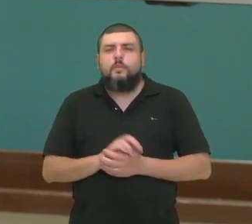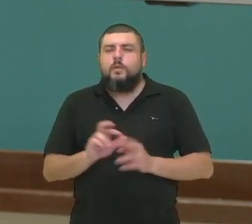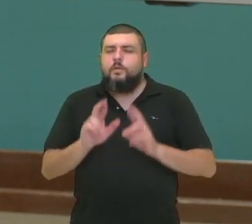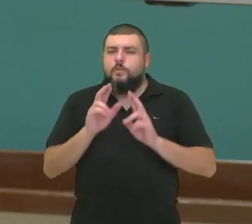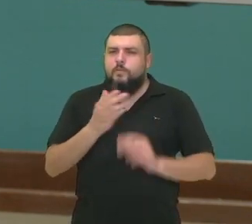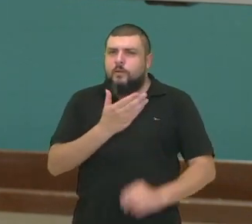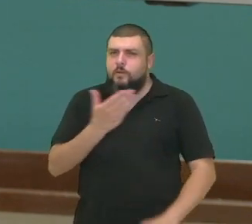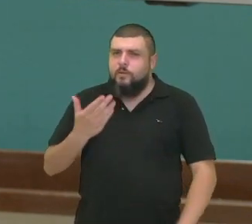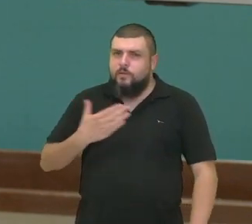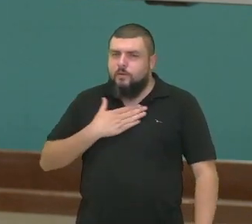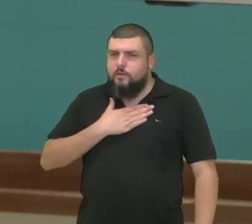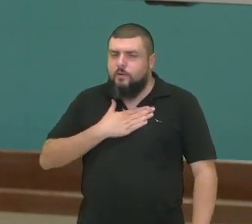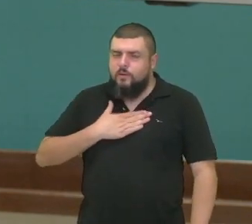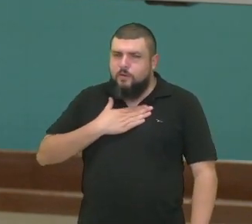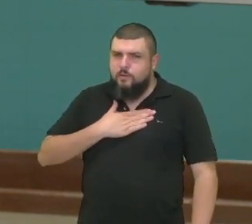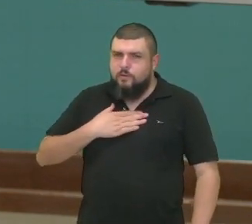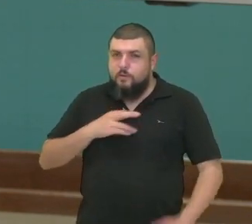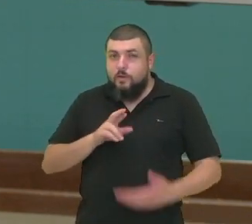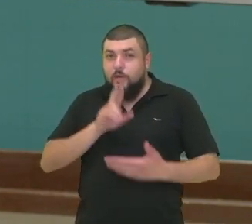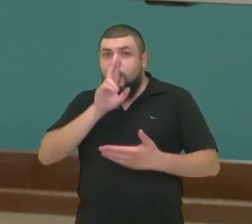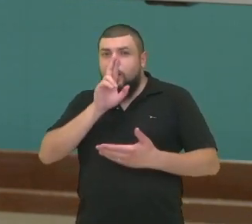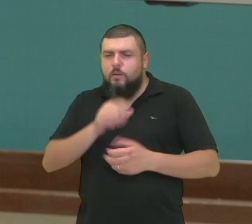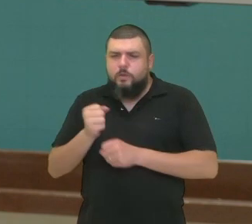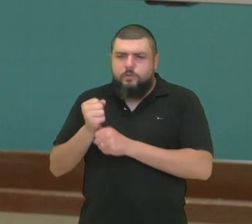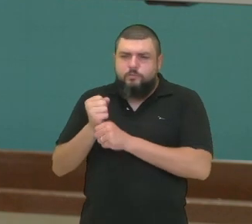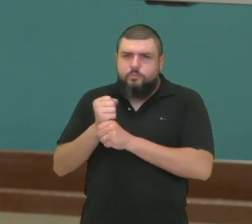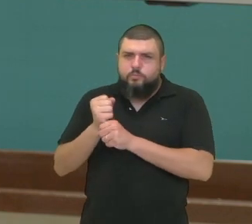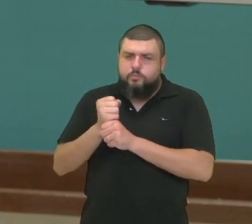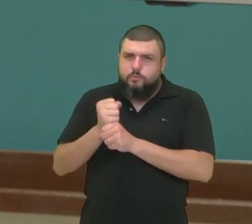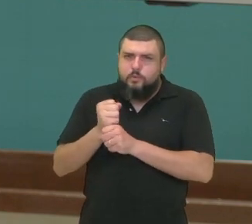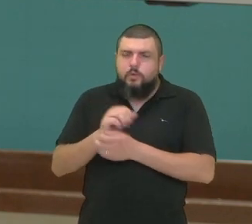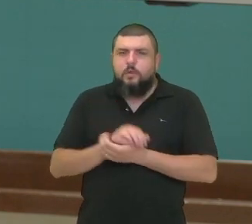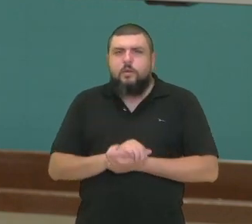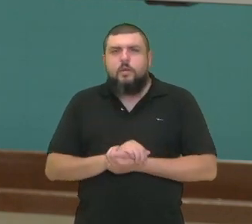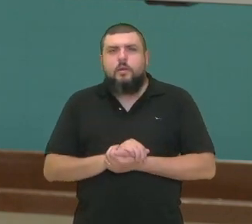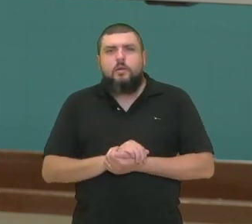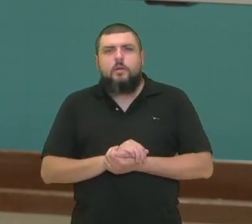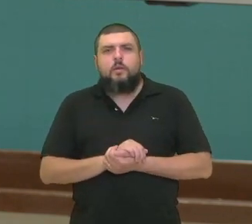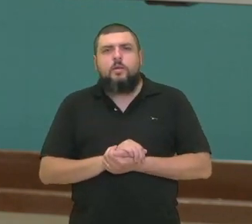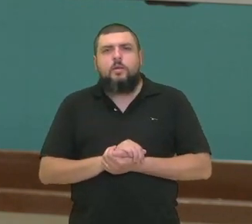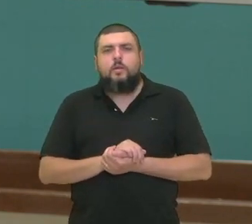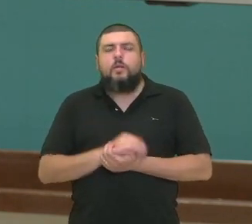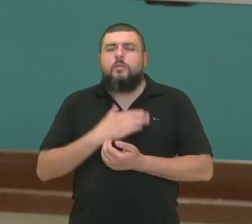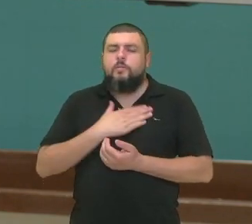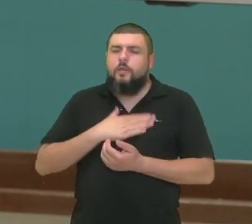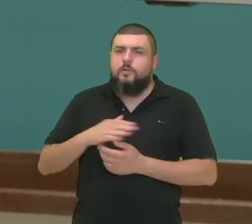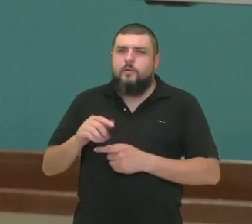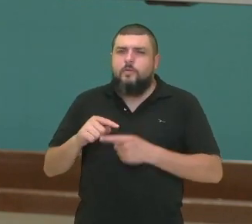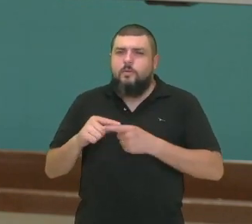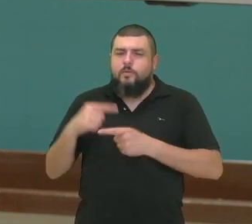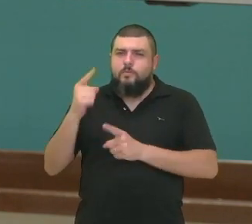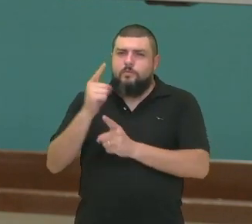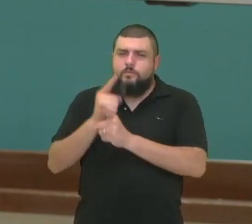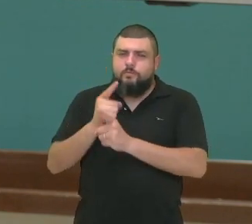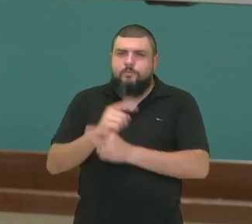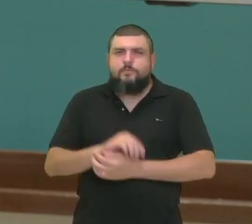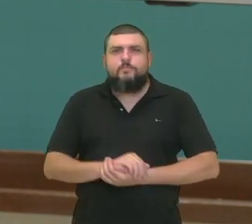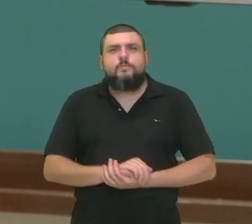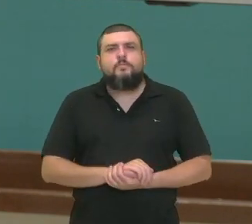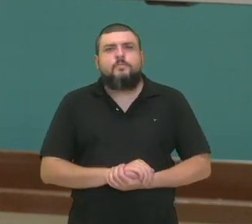que vocês tenham gostado, responder uma pergunta de muitos anos, né? E tenham gostado e nos vemos em breve.